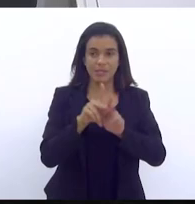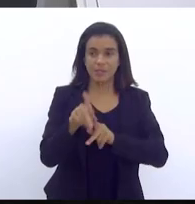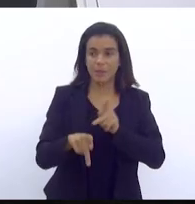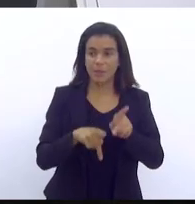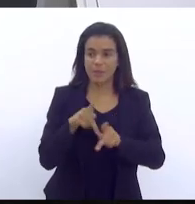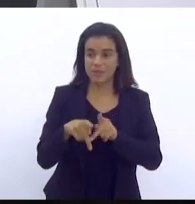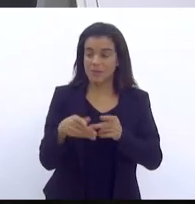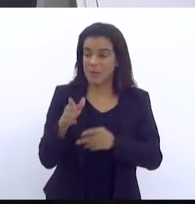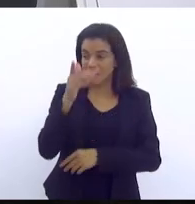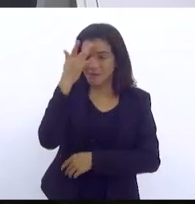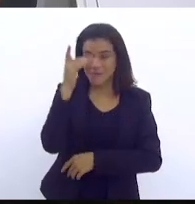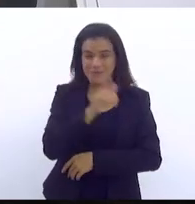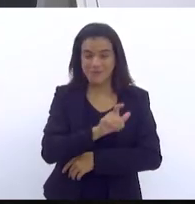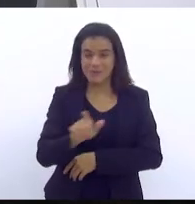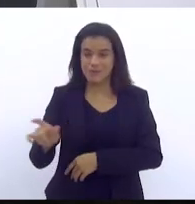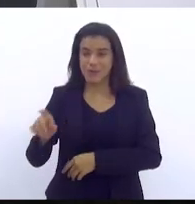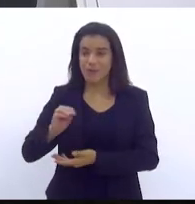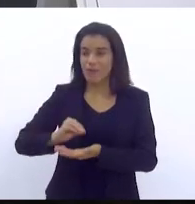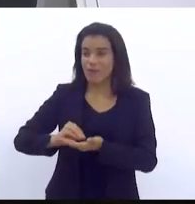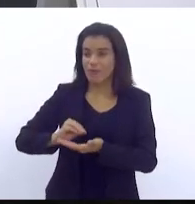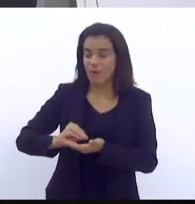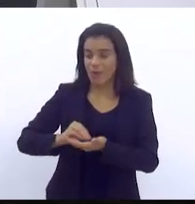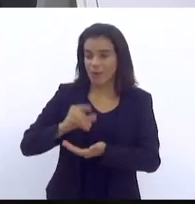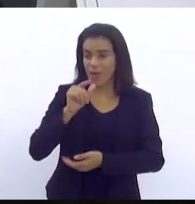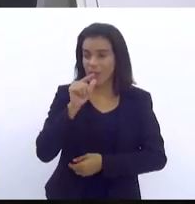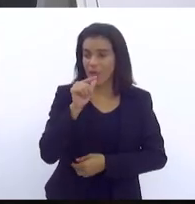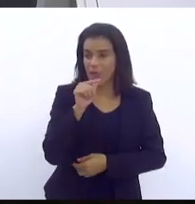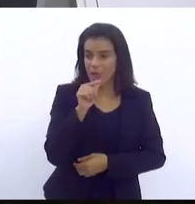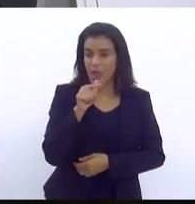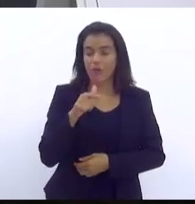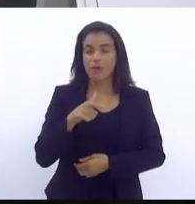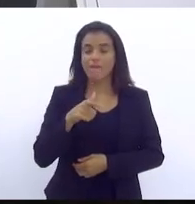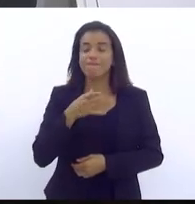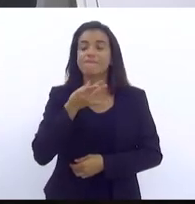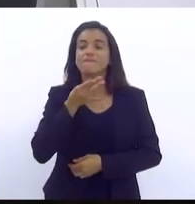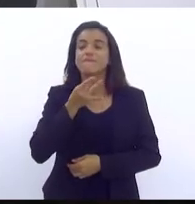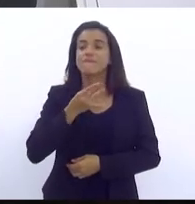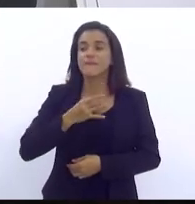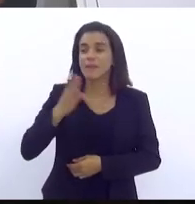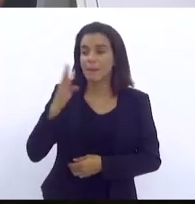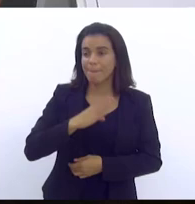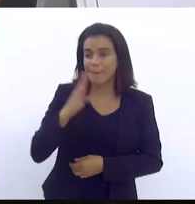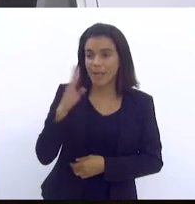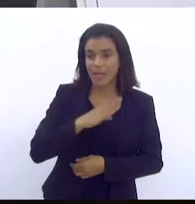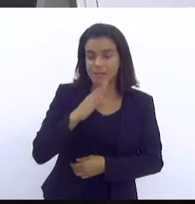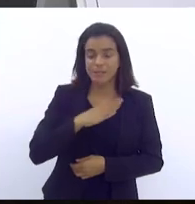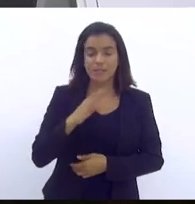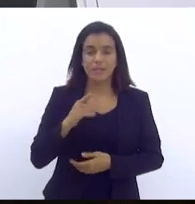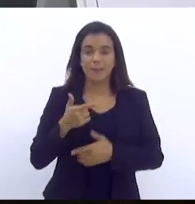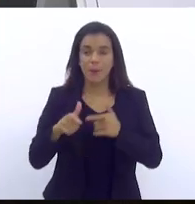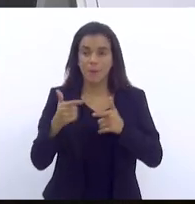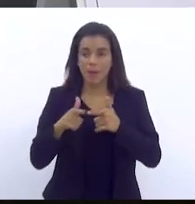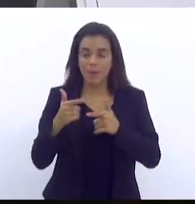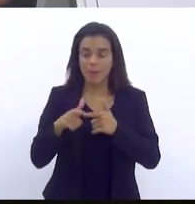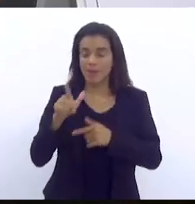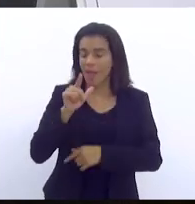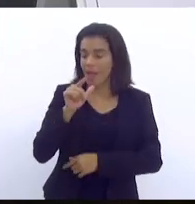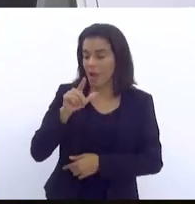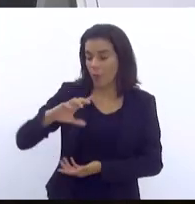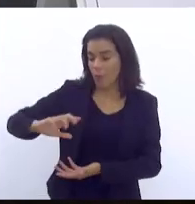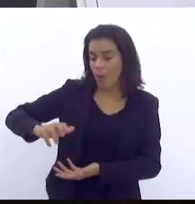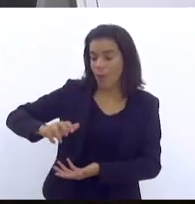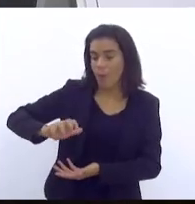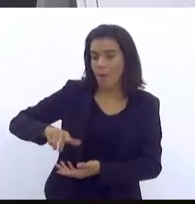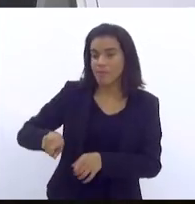pessoas que quando faltam água como a deputada disse quem tem sede tem pressa Quem tem problema de abastecimento de água tem pressa para receber